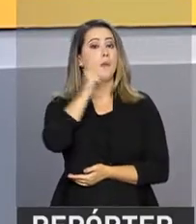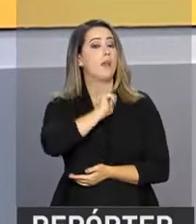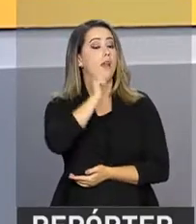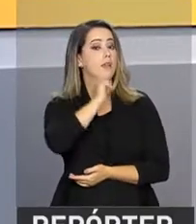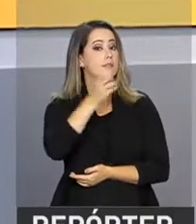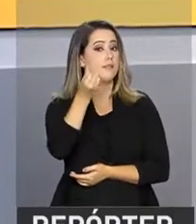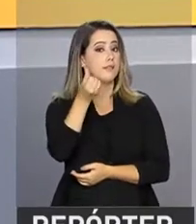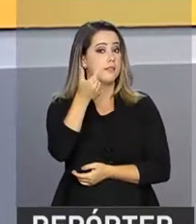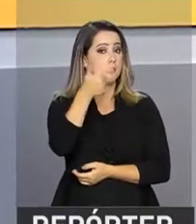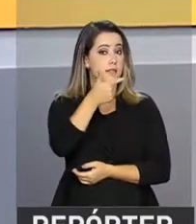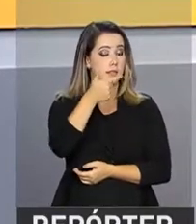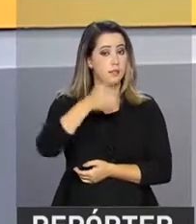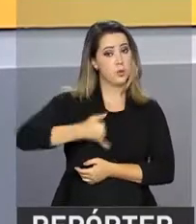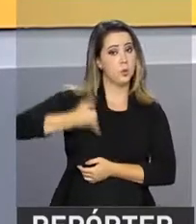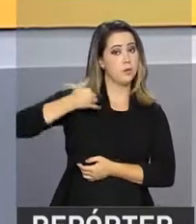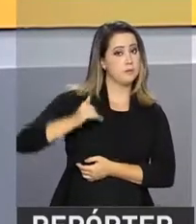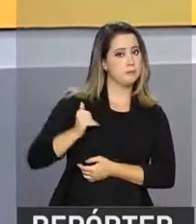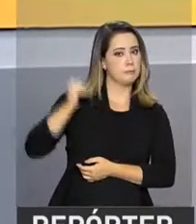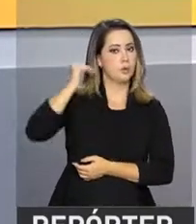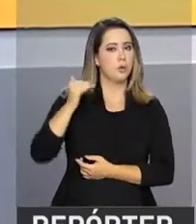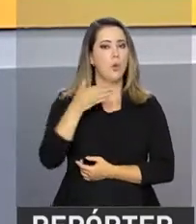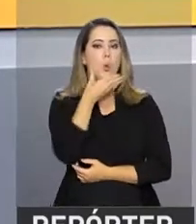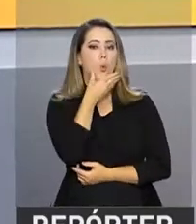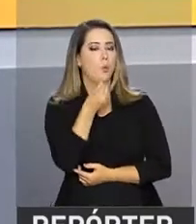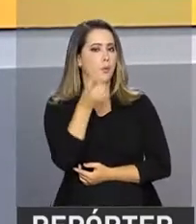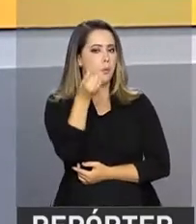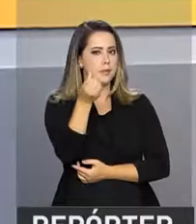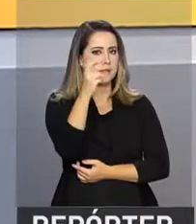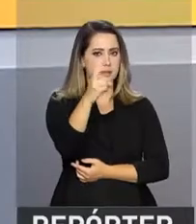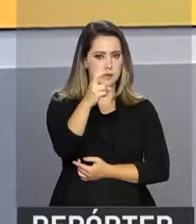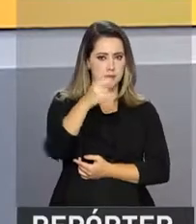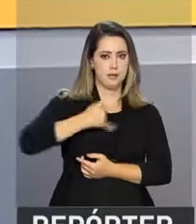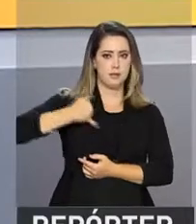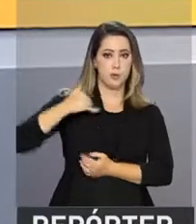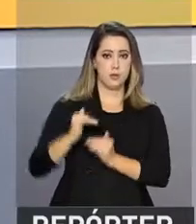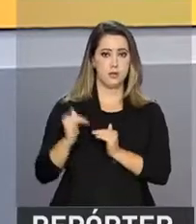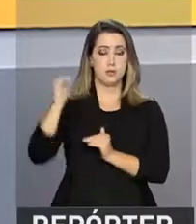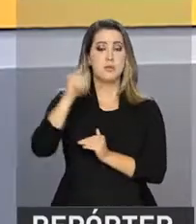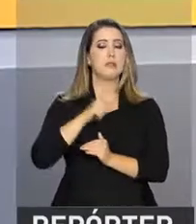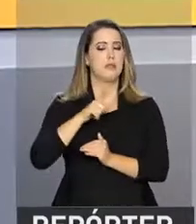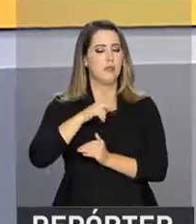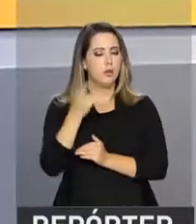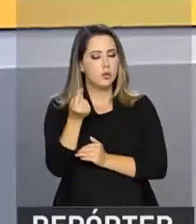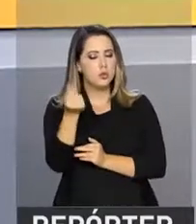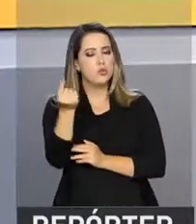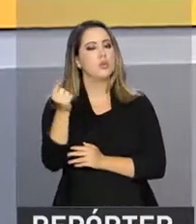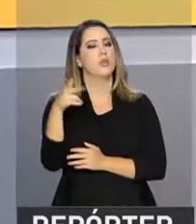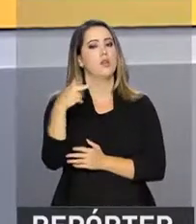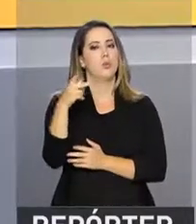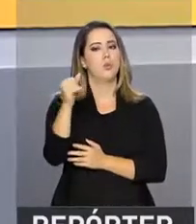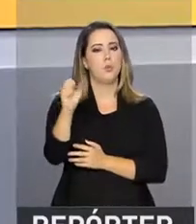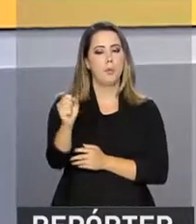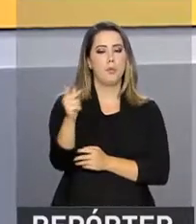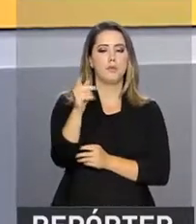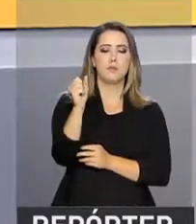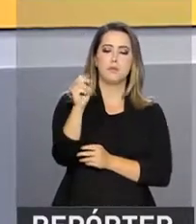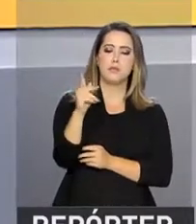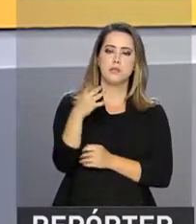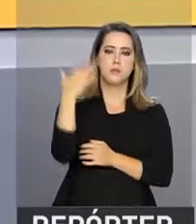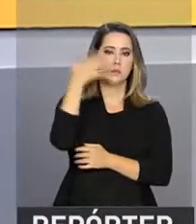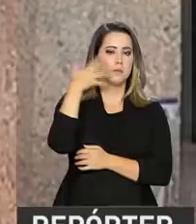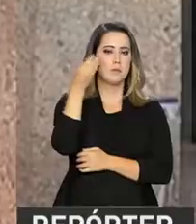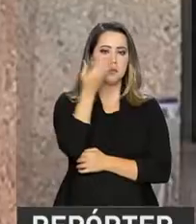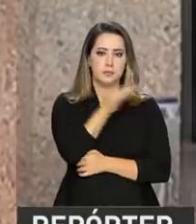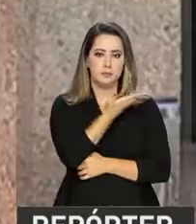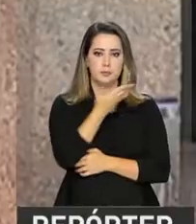anos e homens a partir de 65 anos que ainda tem um saldo quem explica pra gente é o repórter pablo mundim